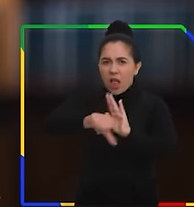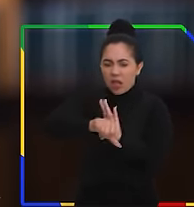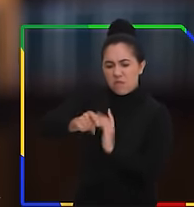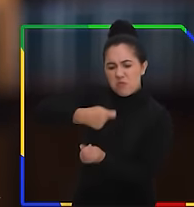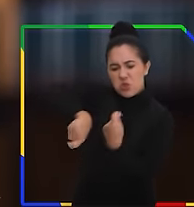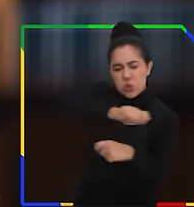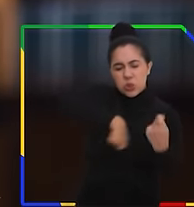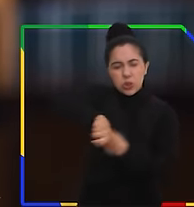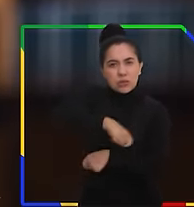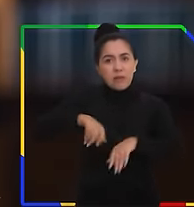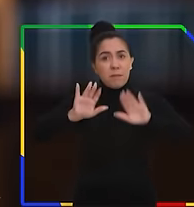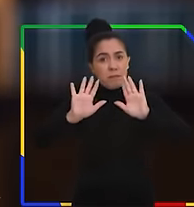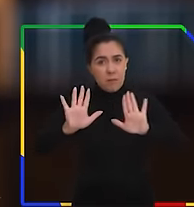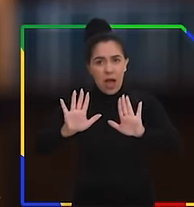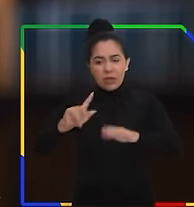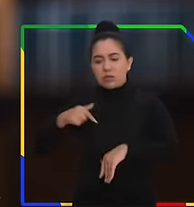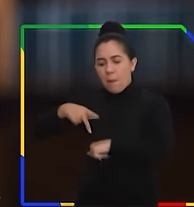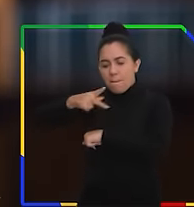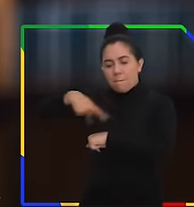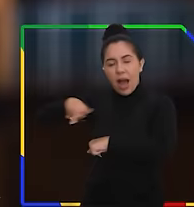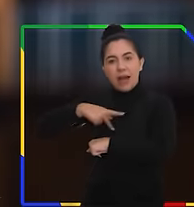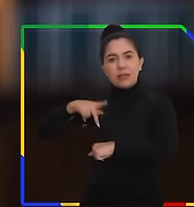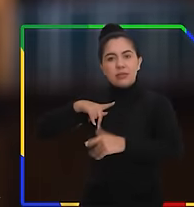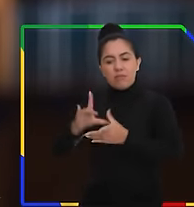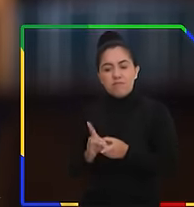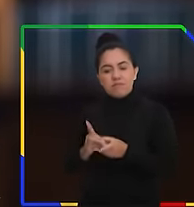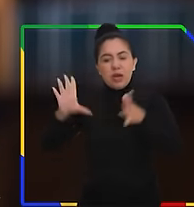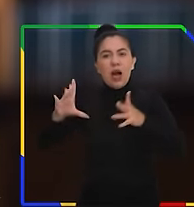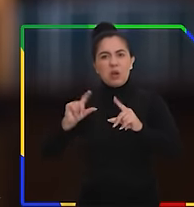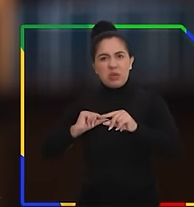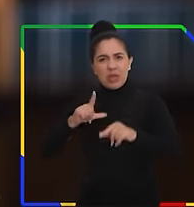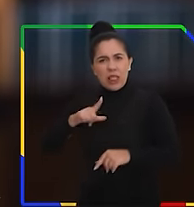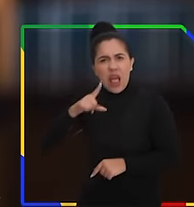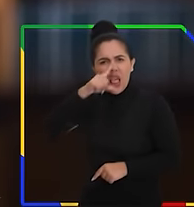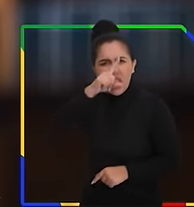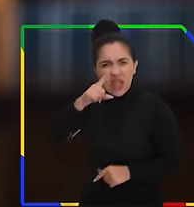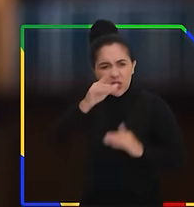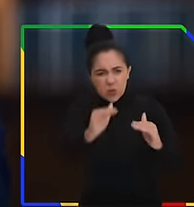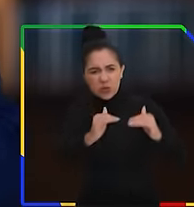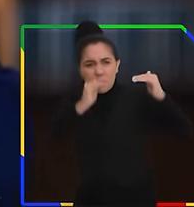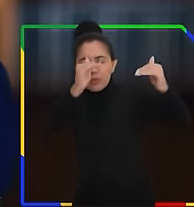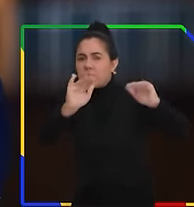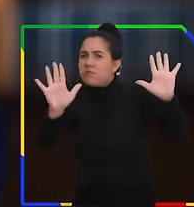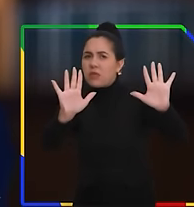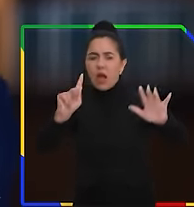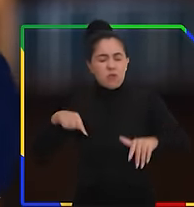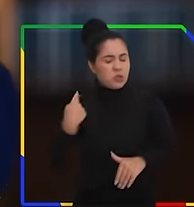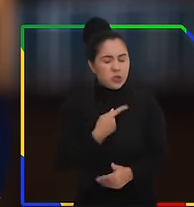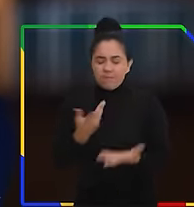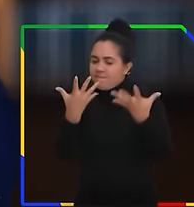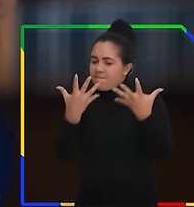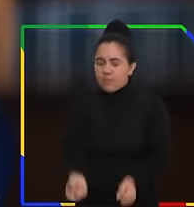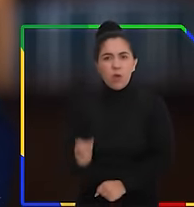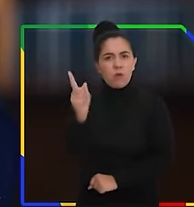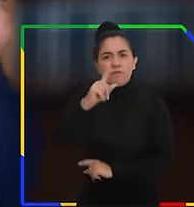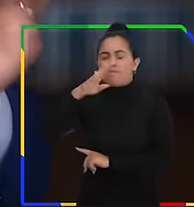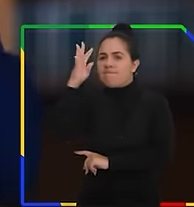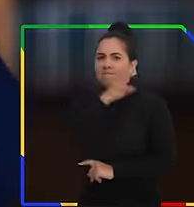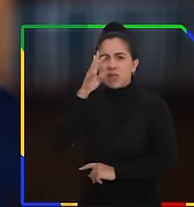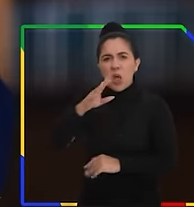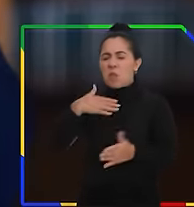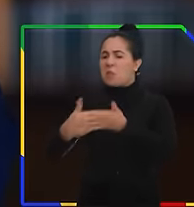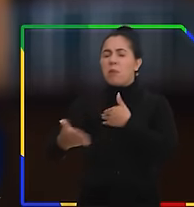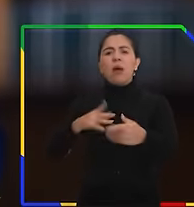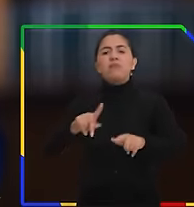amigos, nenhum país é de fato independente quando tolera ameaça à sua soberania. Seremos sempre intolerantes